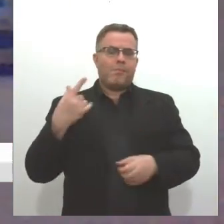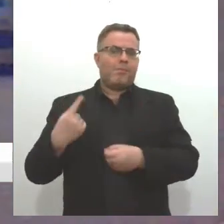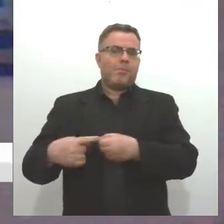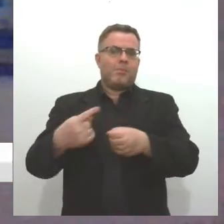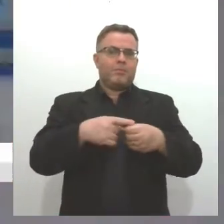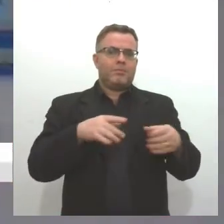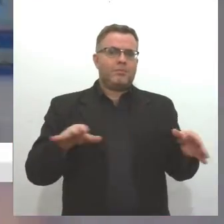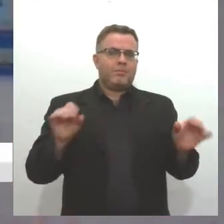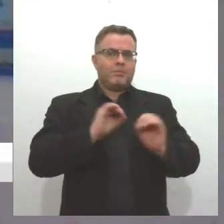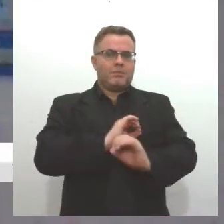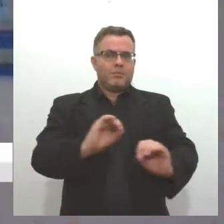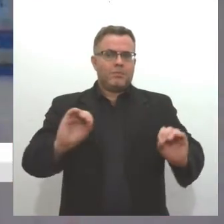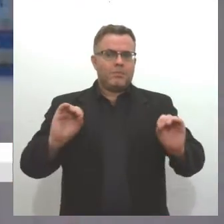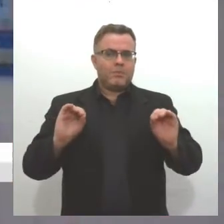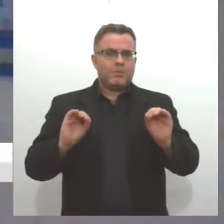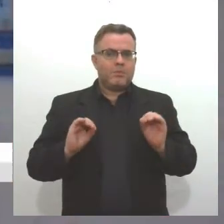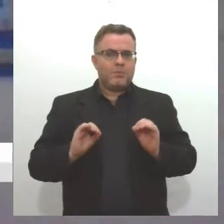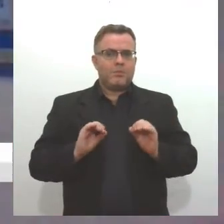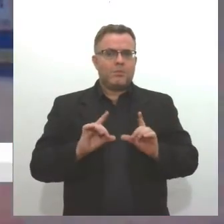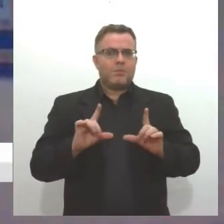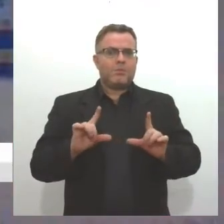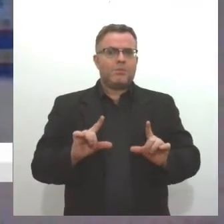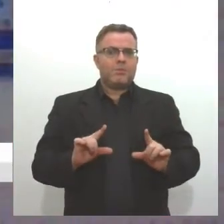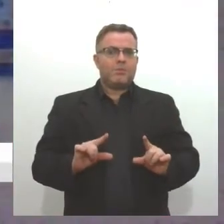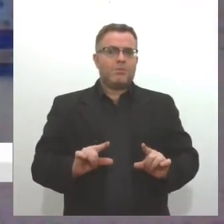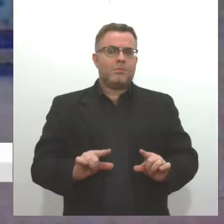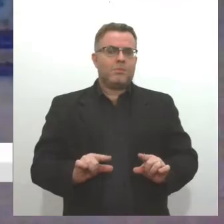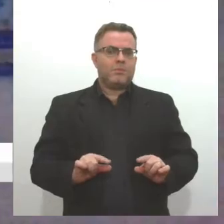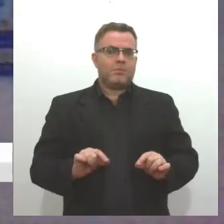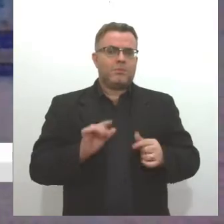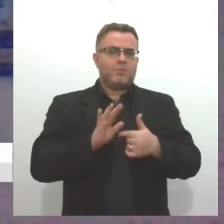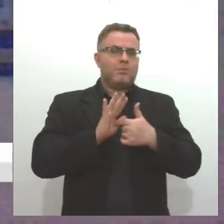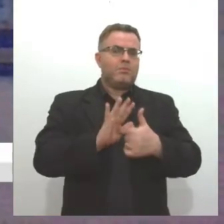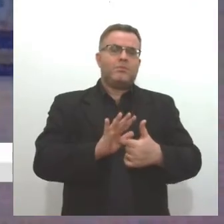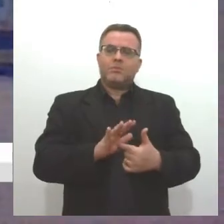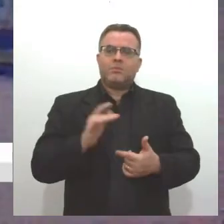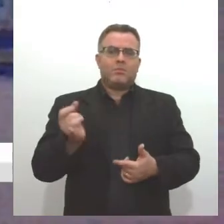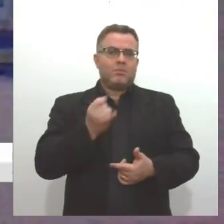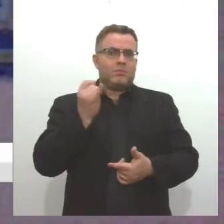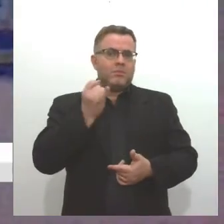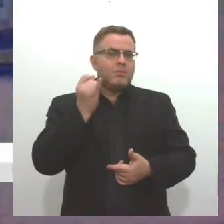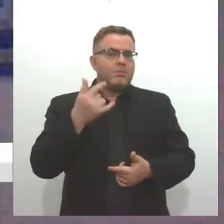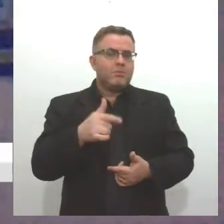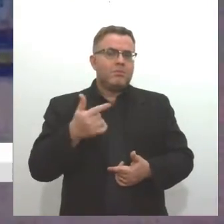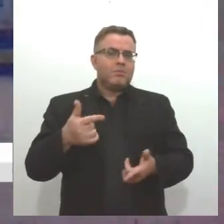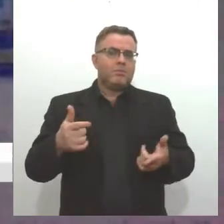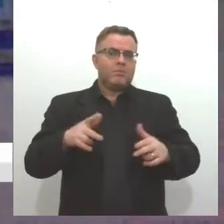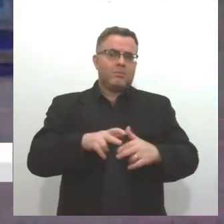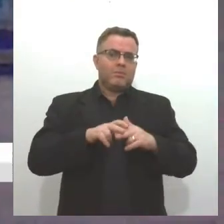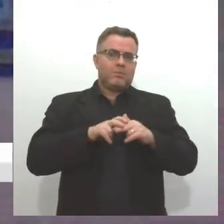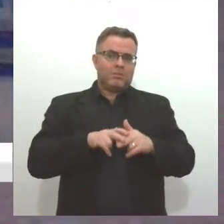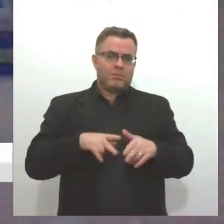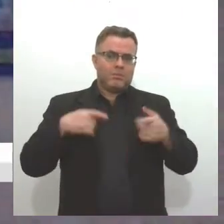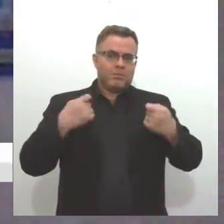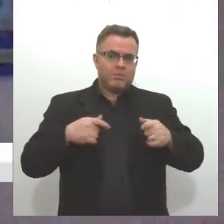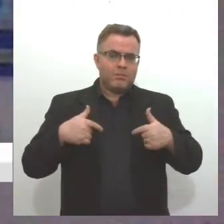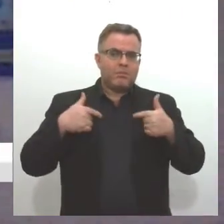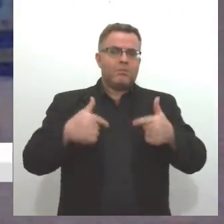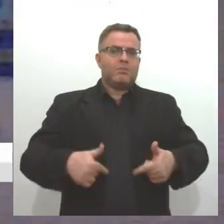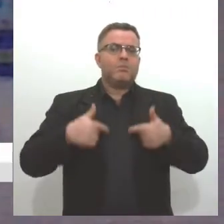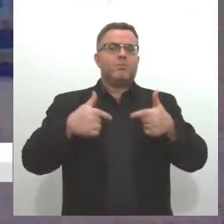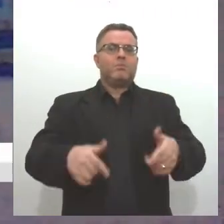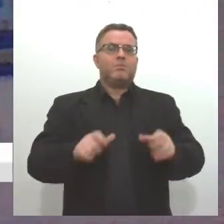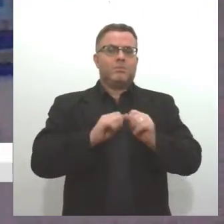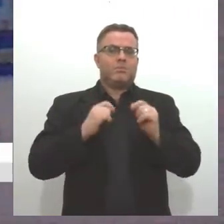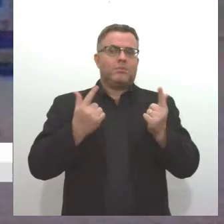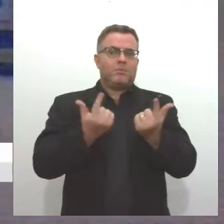foram esvaziando pela desimportância que é essa pauta. Então, a gente, na verdade, precisa muito do legislativo, vocês são até